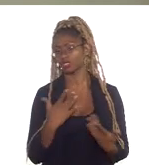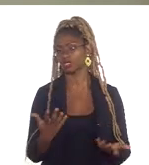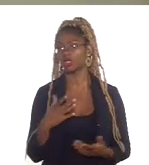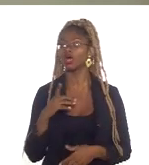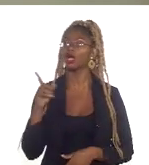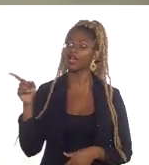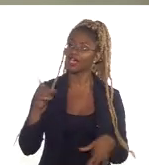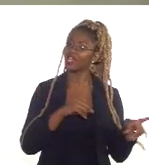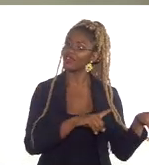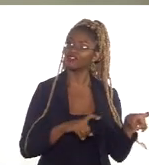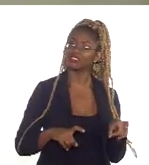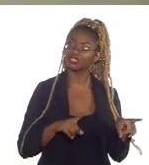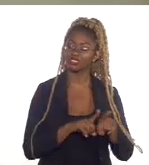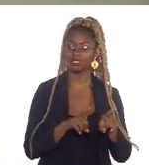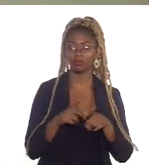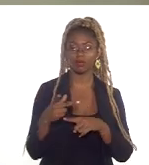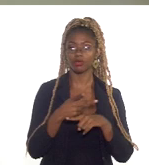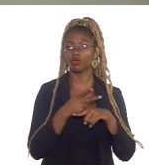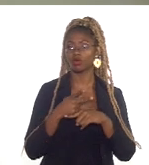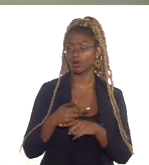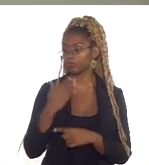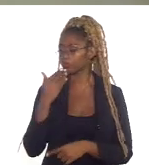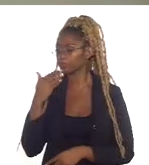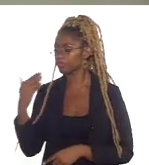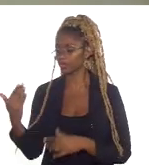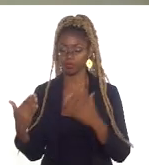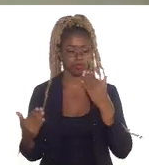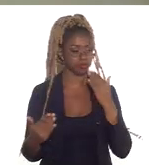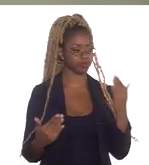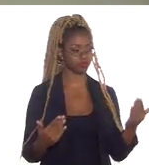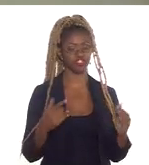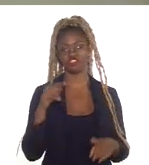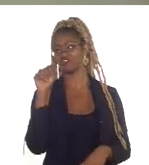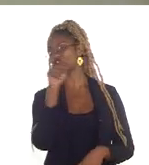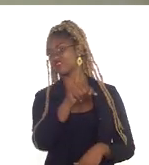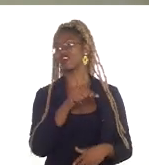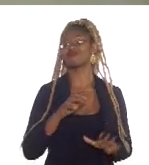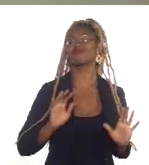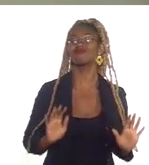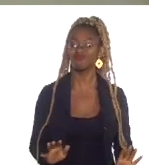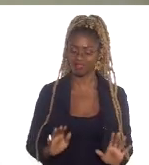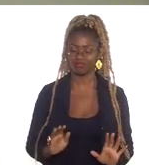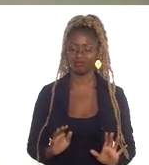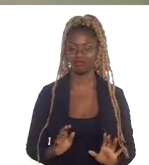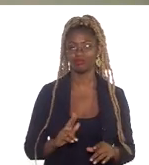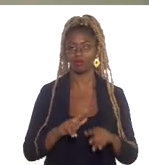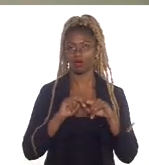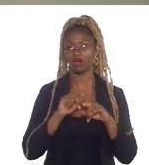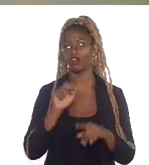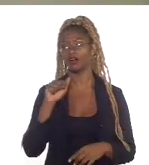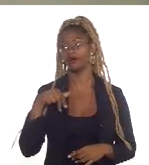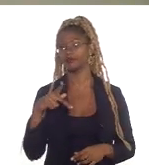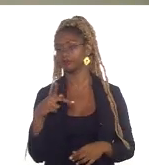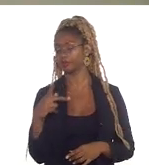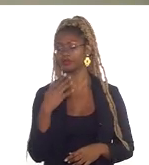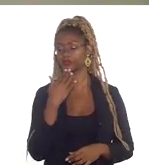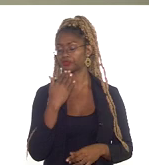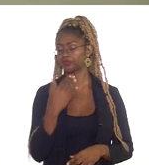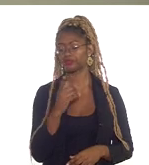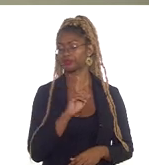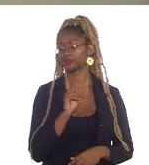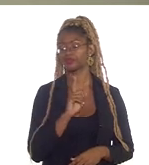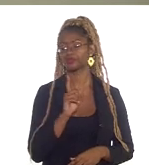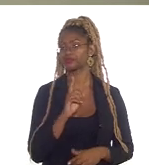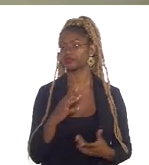Fazenda e à Procuradoria fazer essa cobrança judicial. Né, porque a ANP não o fez no